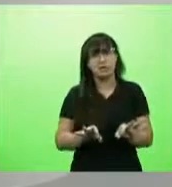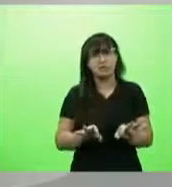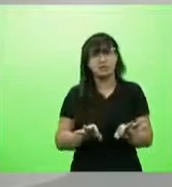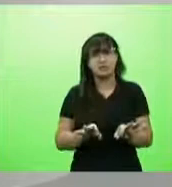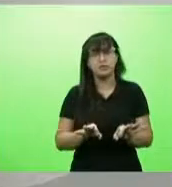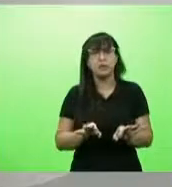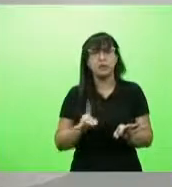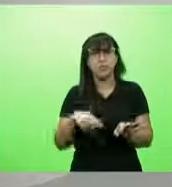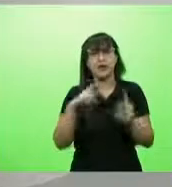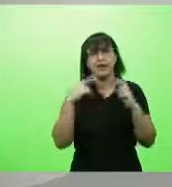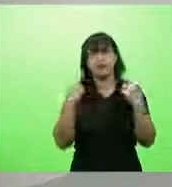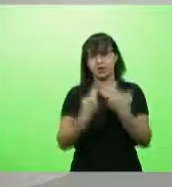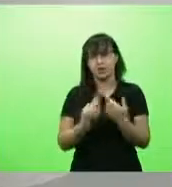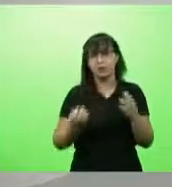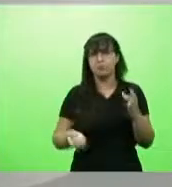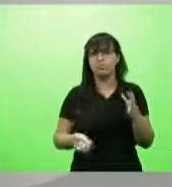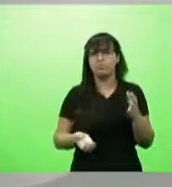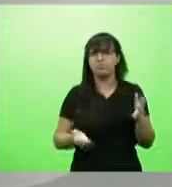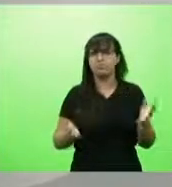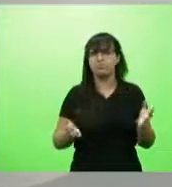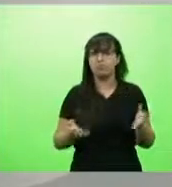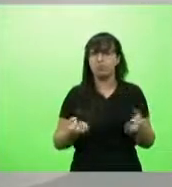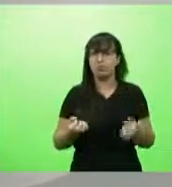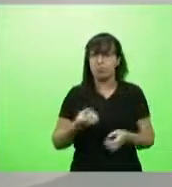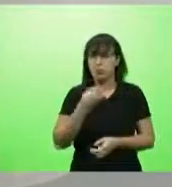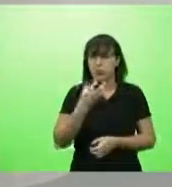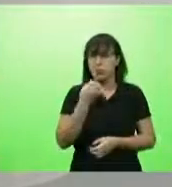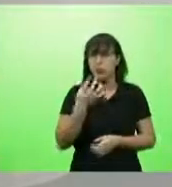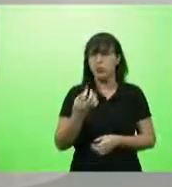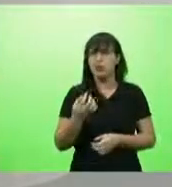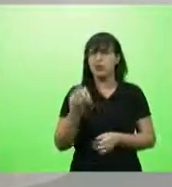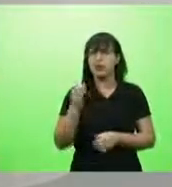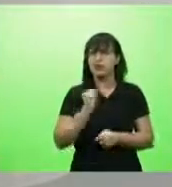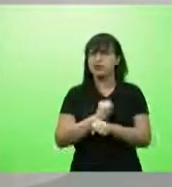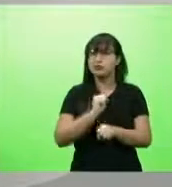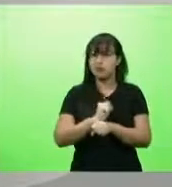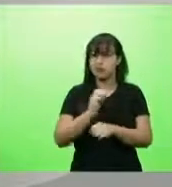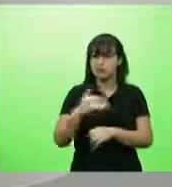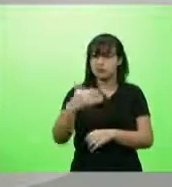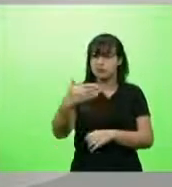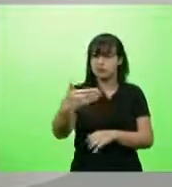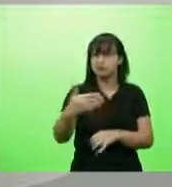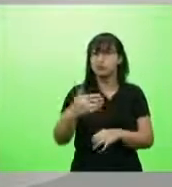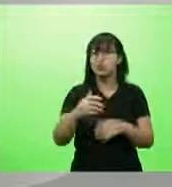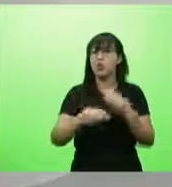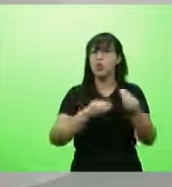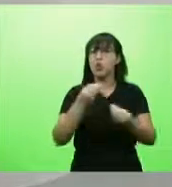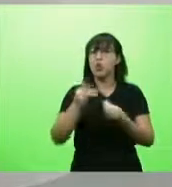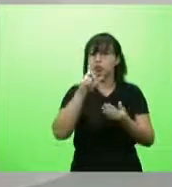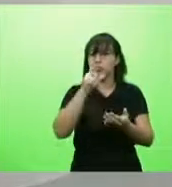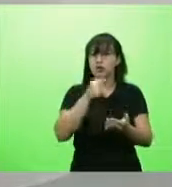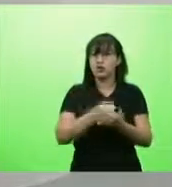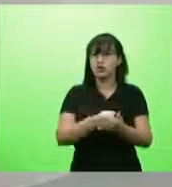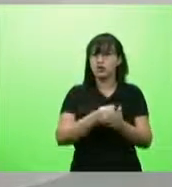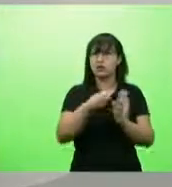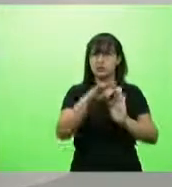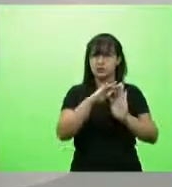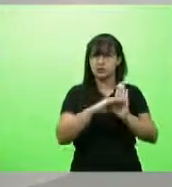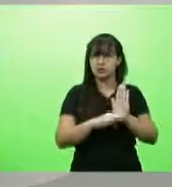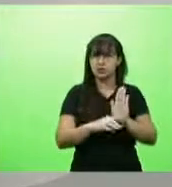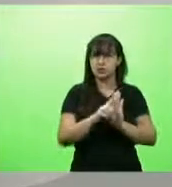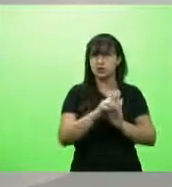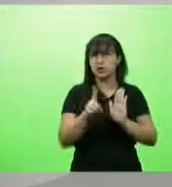muito produtiva e que eu aguardo aí nesses próximos momentos a construção do decreto que vai nos estabelecer